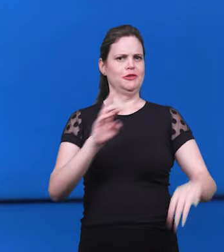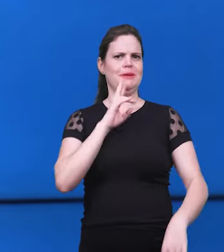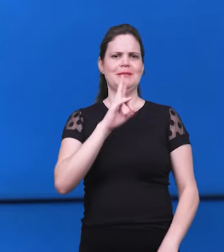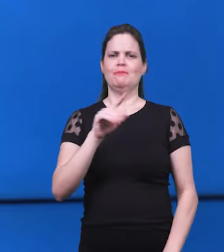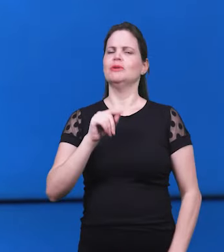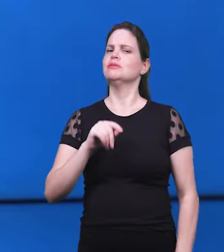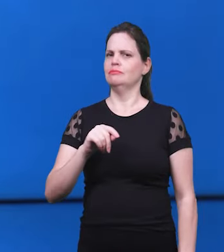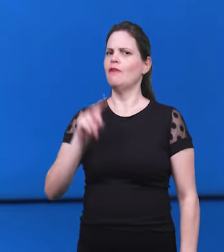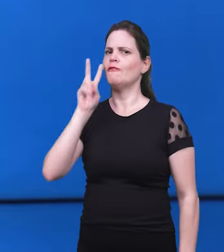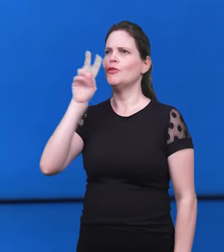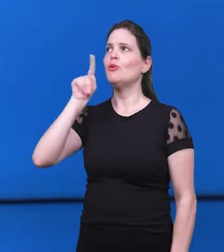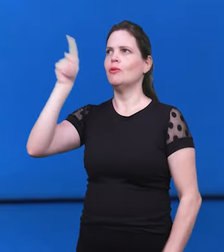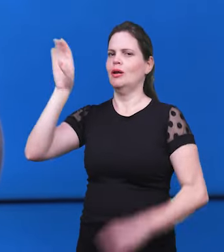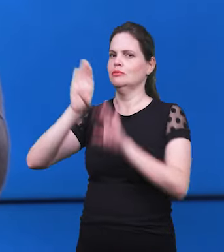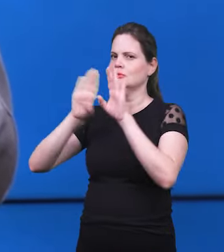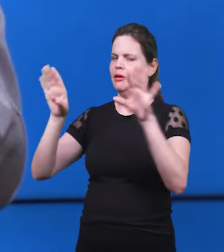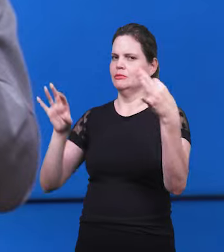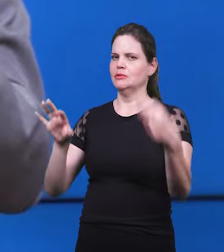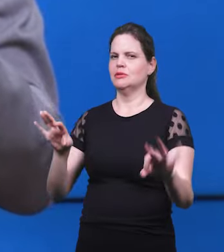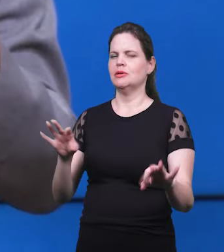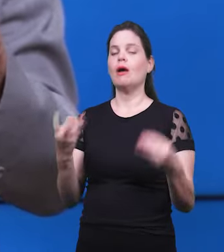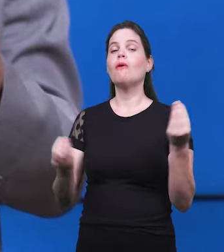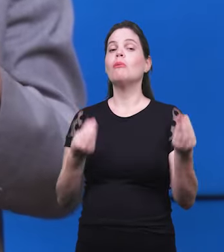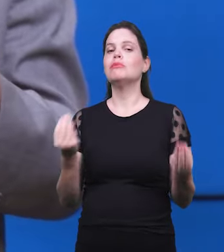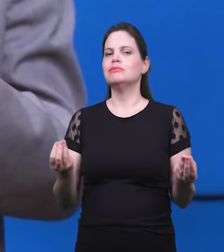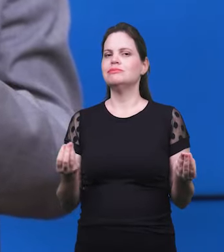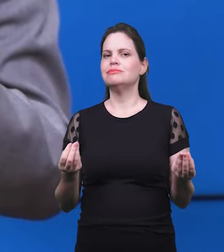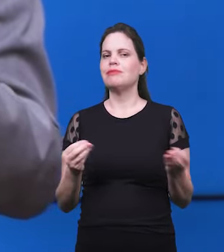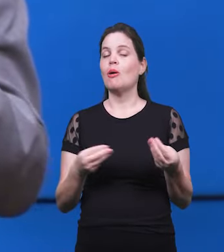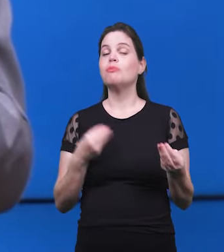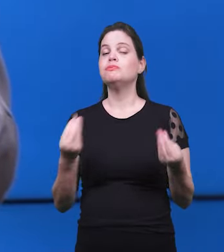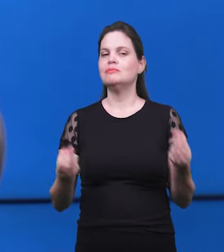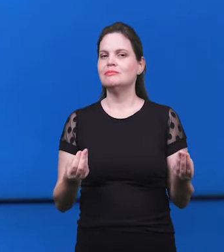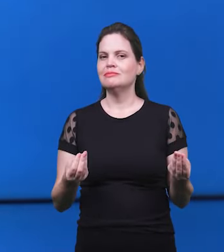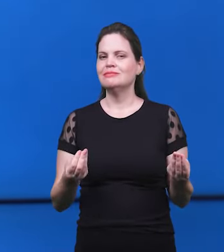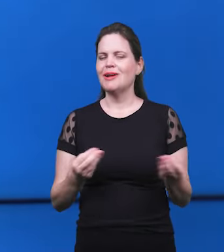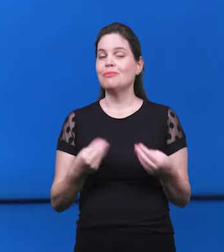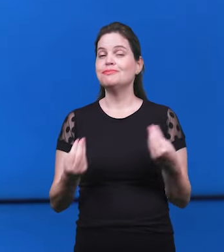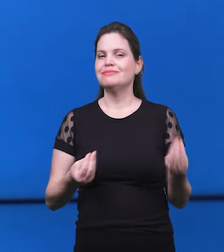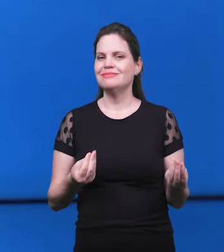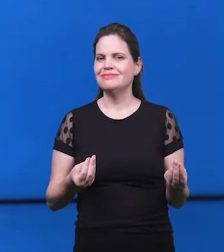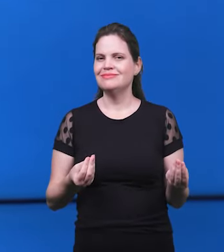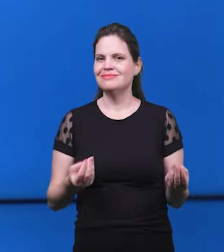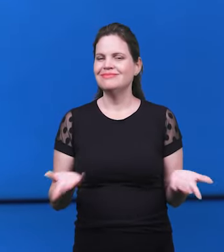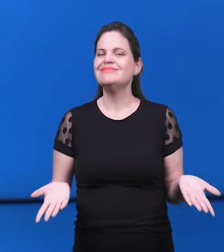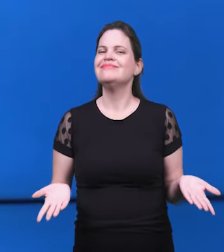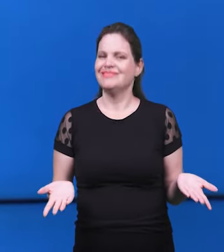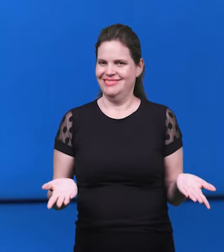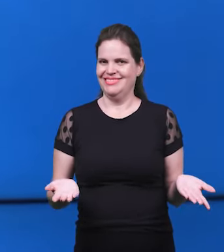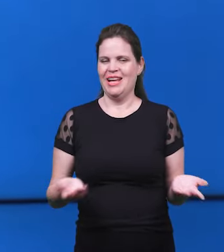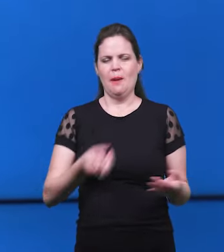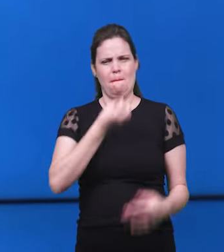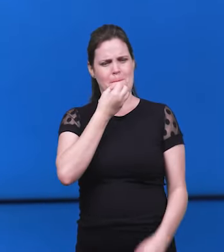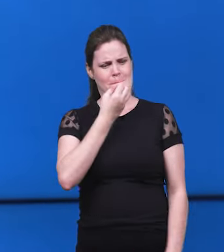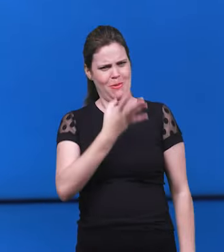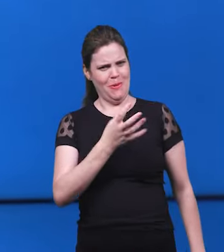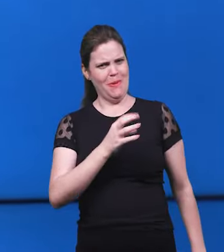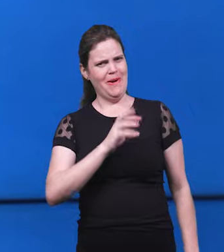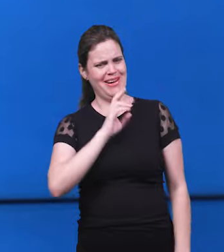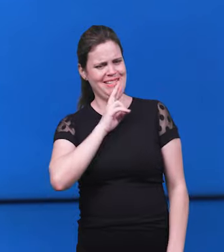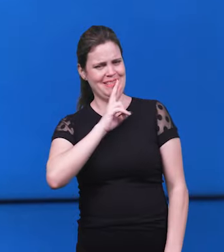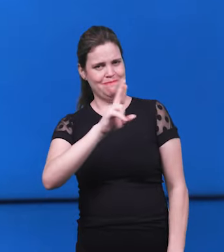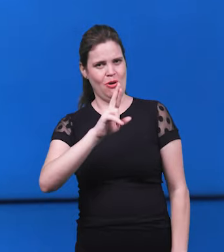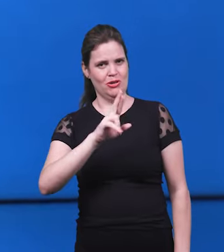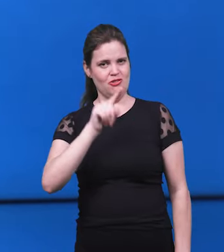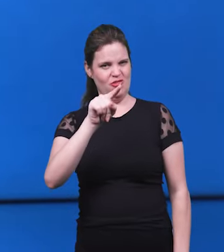resposta. Primeiramente viu lá no céu. Mas de que maneira, né, que a mamãe perguntou, né? De que maneira, então? Foi muito boa, Isaac, a sua